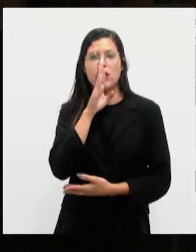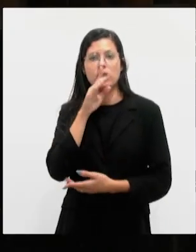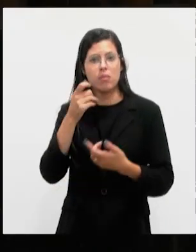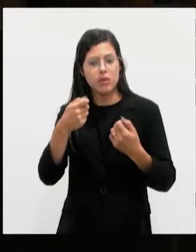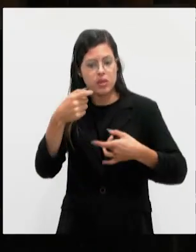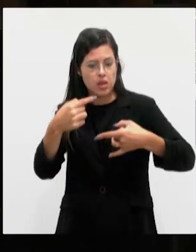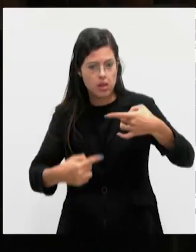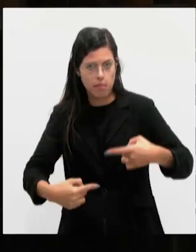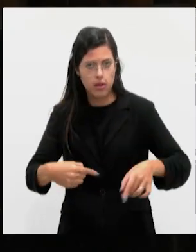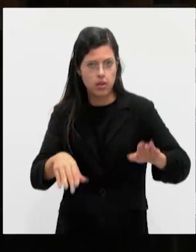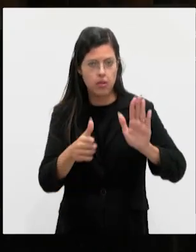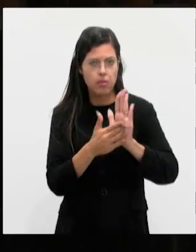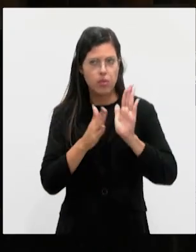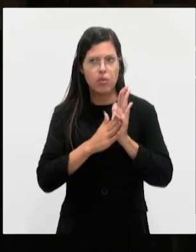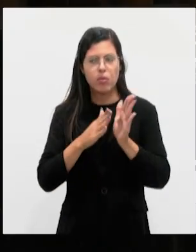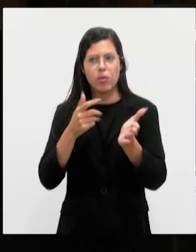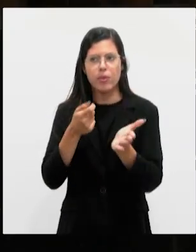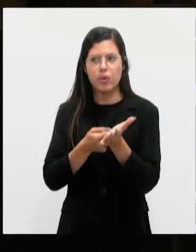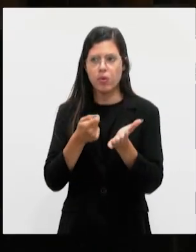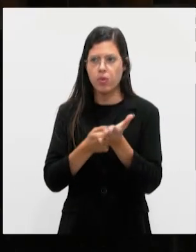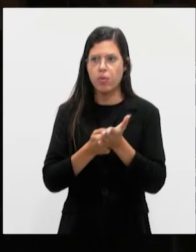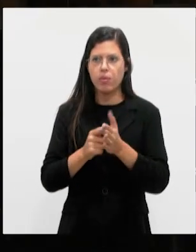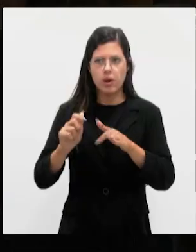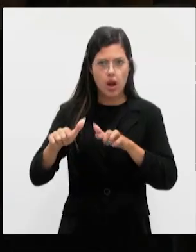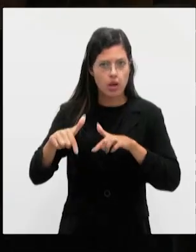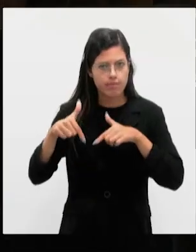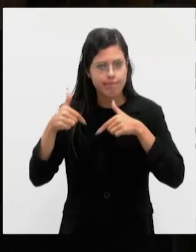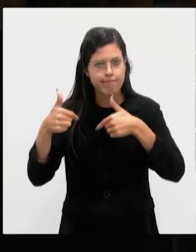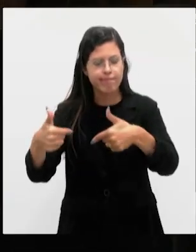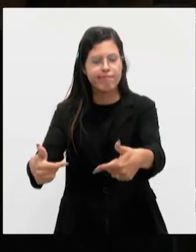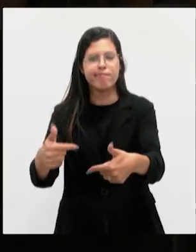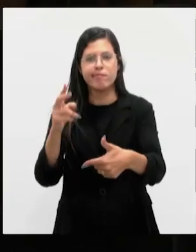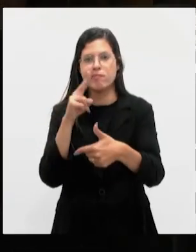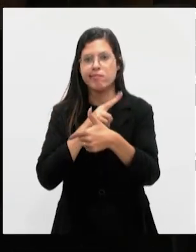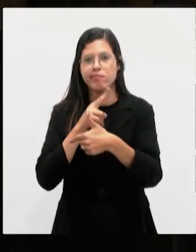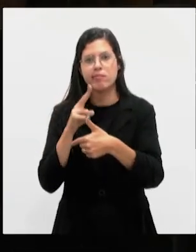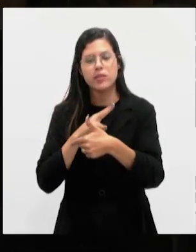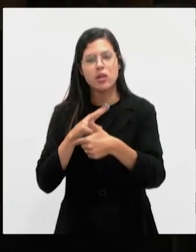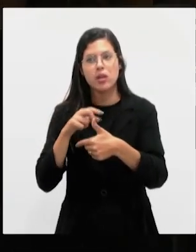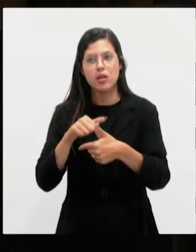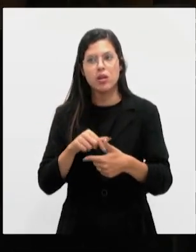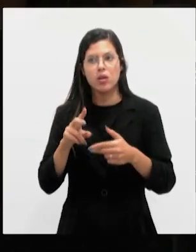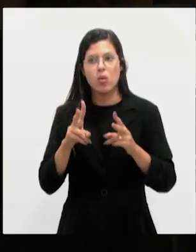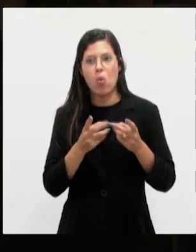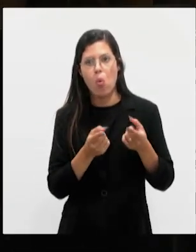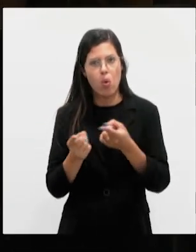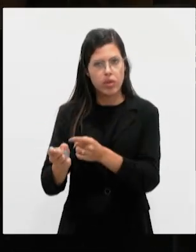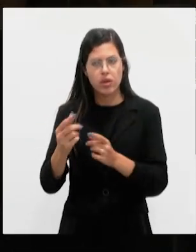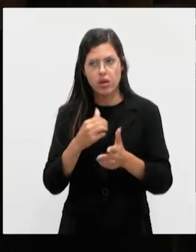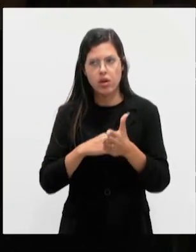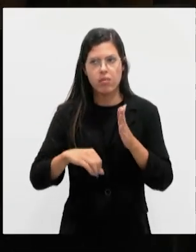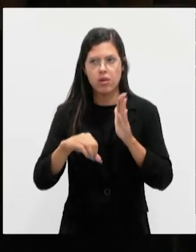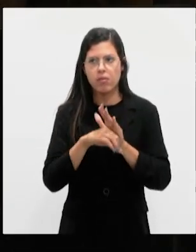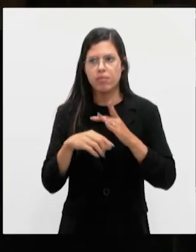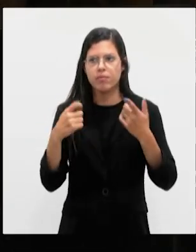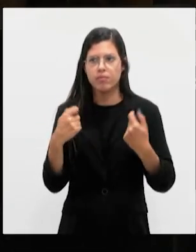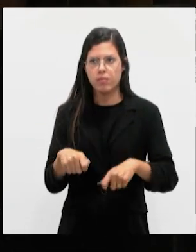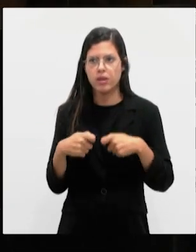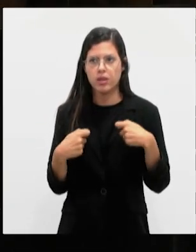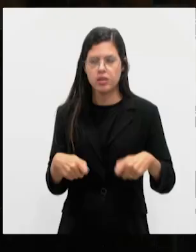cobrar ações enérgicas com relação ao combate à criminalidade.